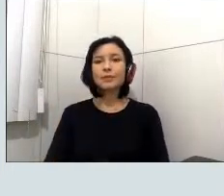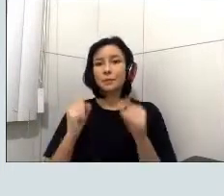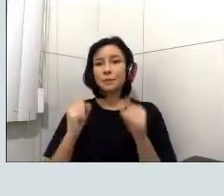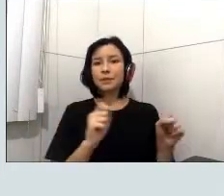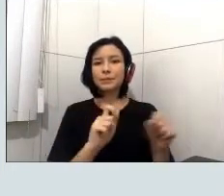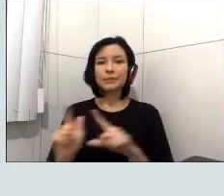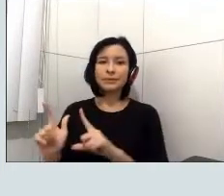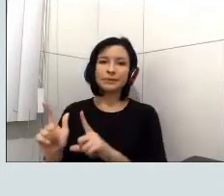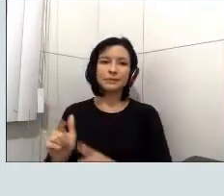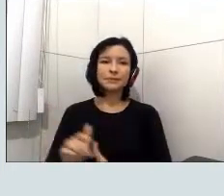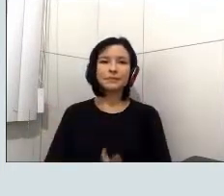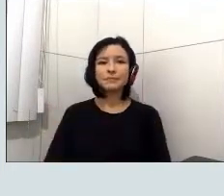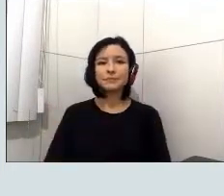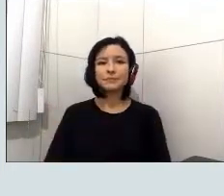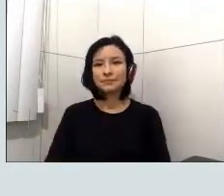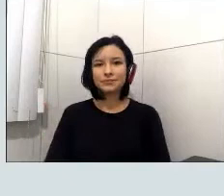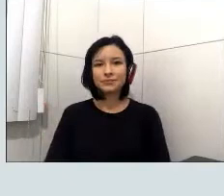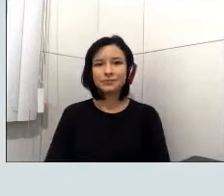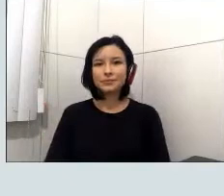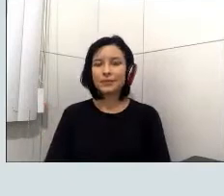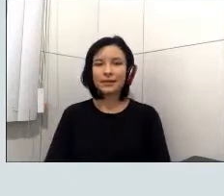próximo.